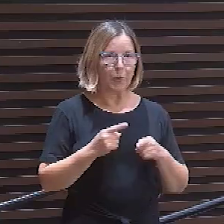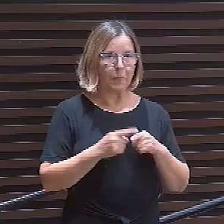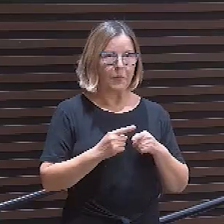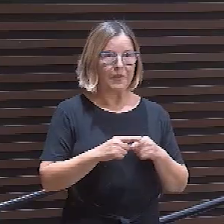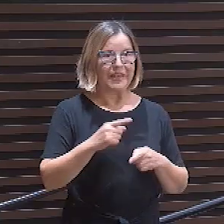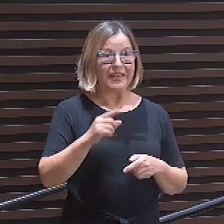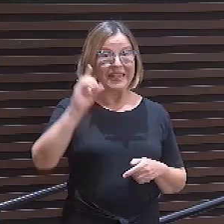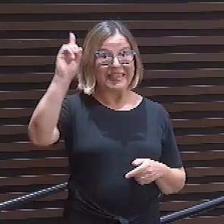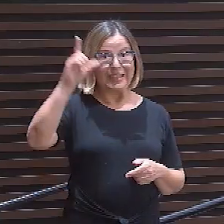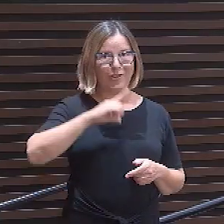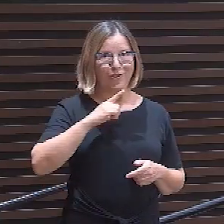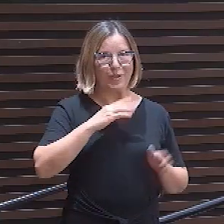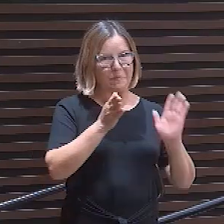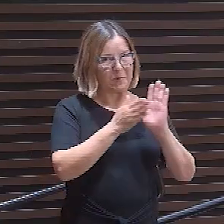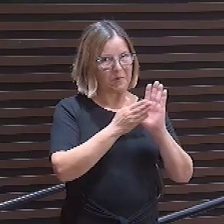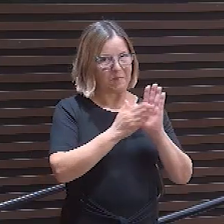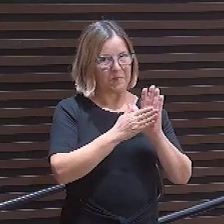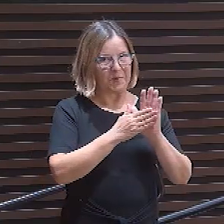Deus.